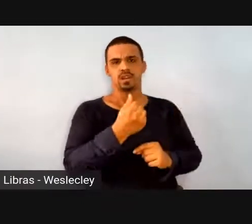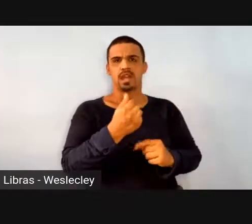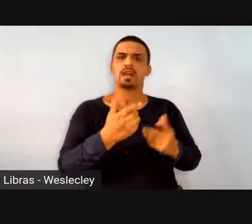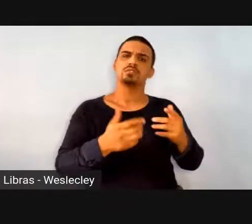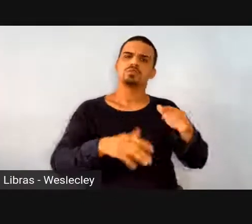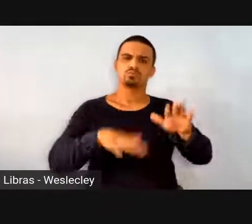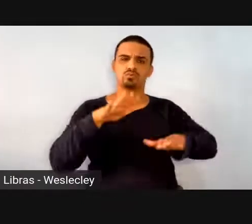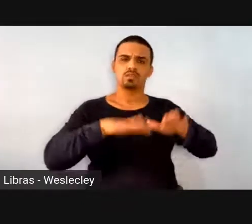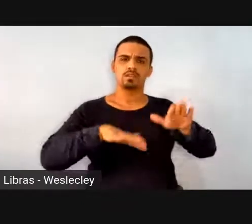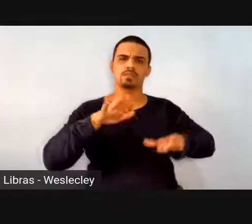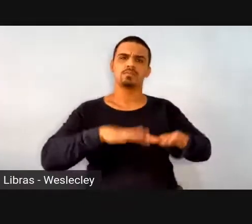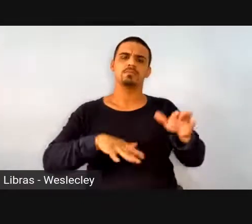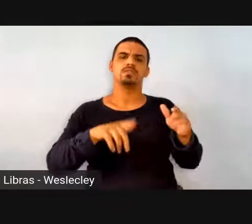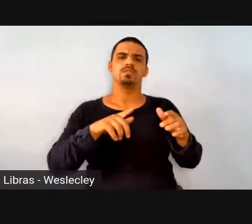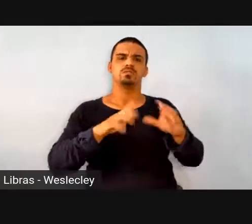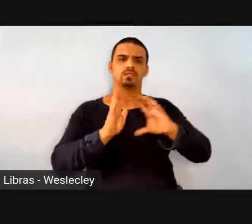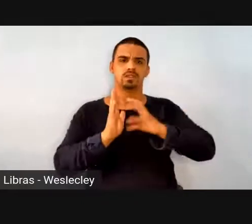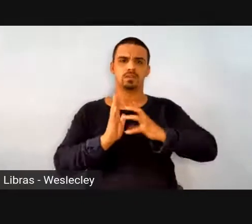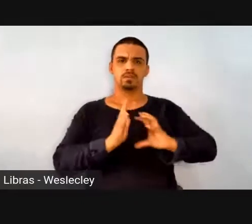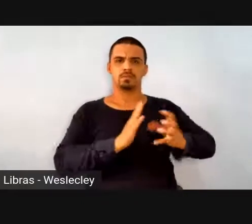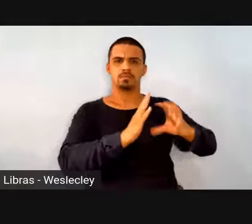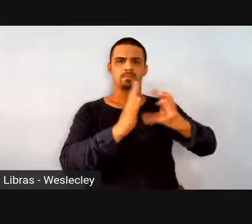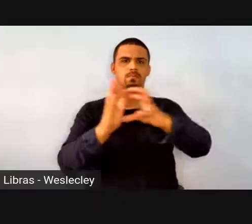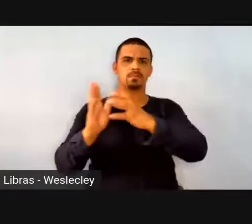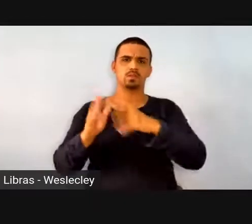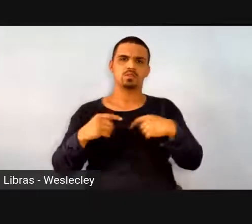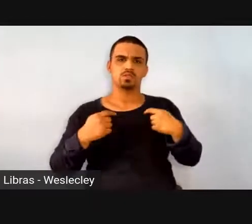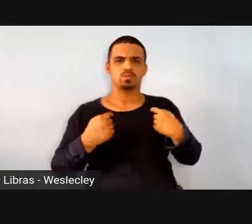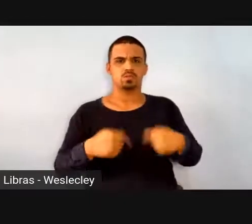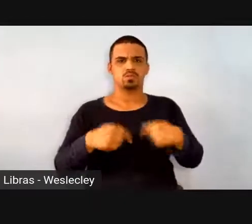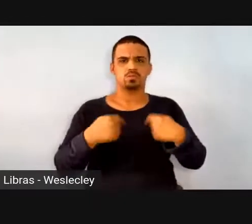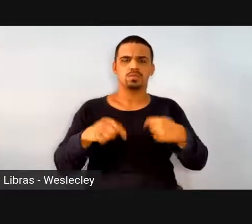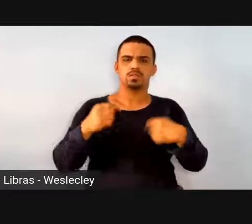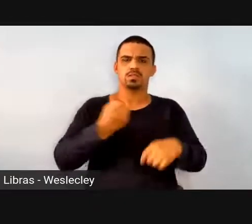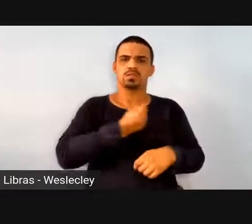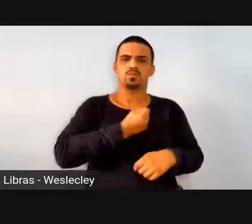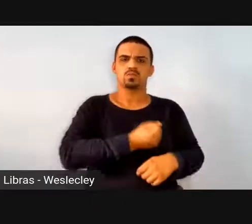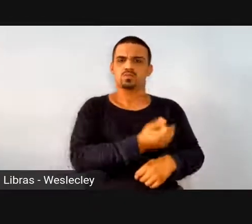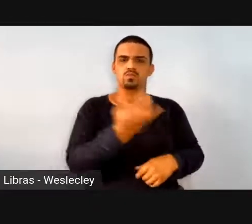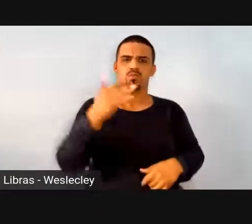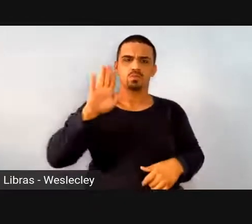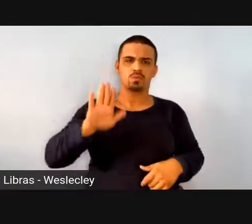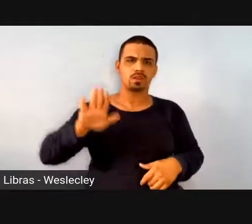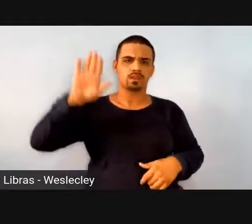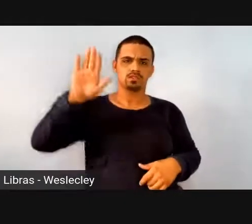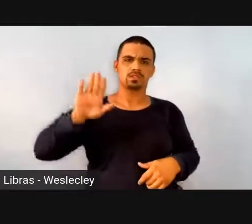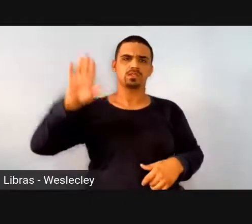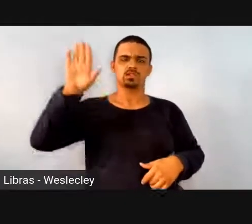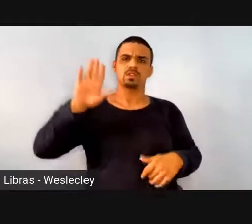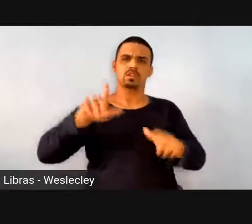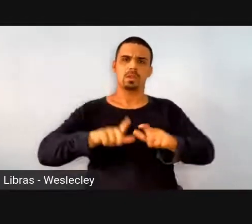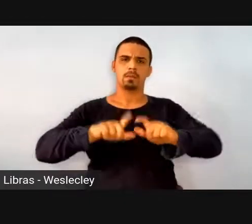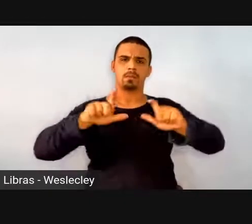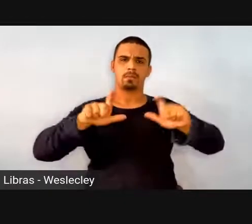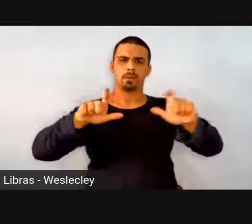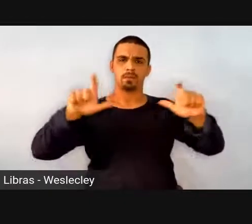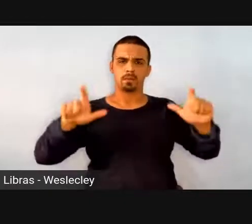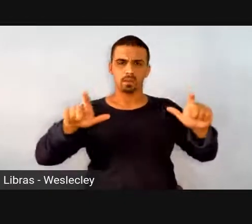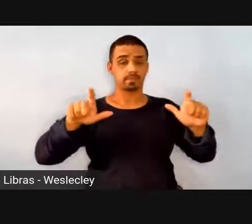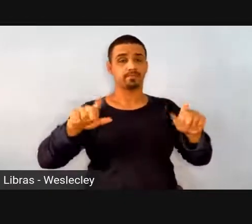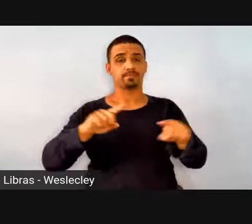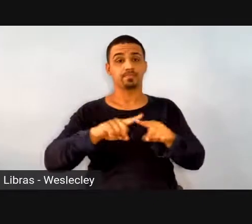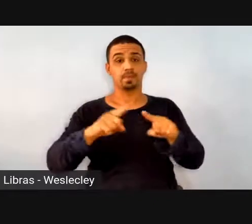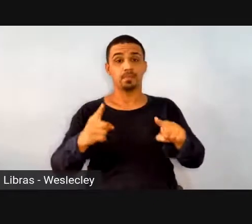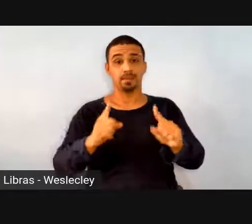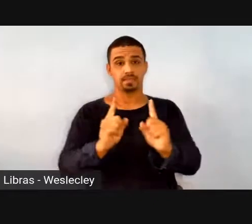pulverização, porque todo partido vai ter que botar um monte de candidato, aumentou o número de candidaturas, aparentemente. Né? Mas a médio prazo, com